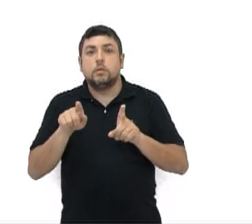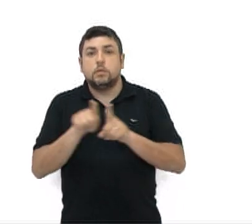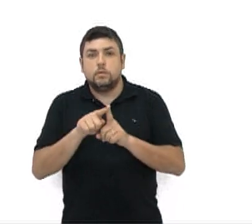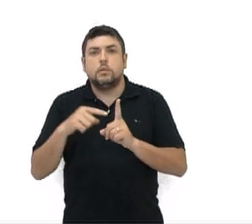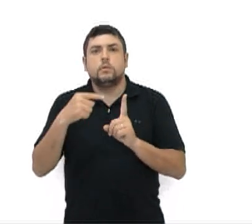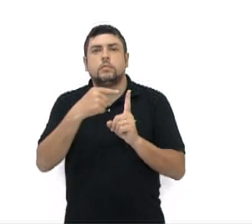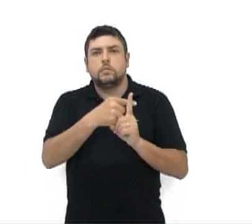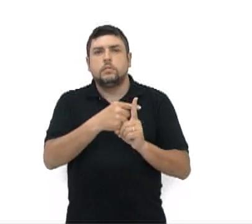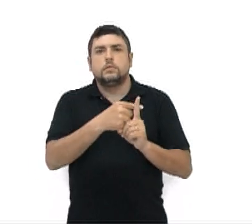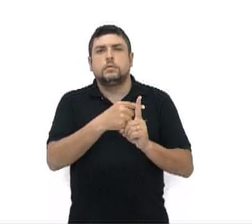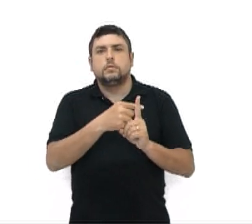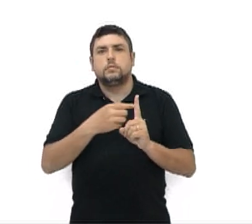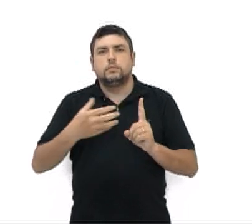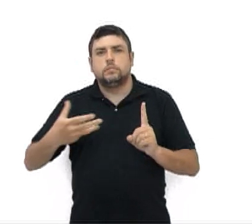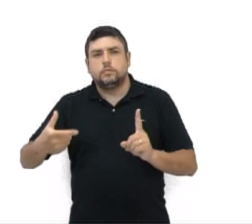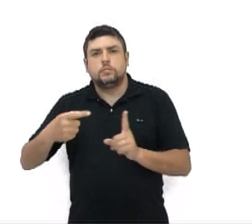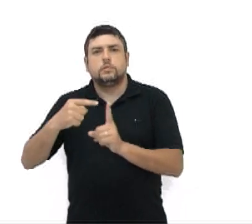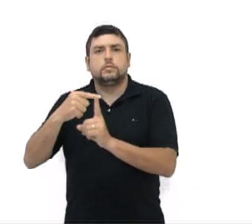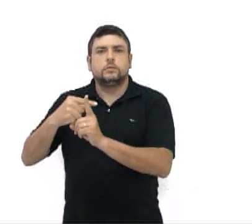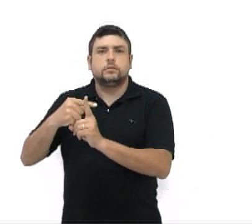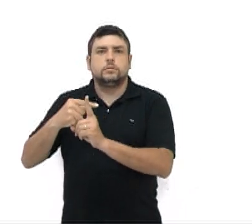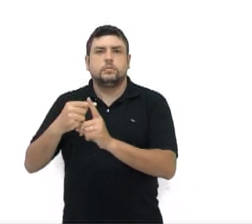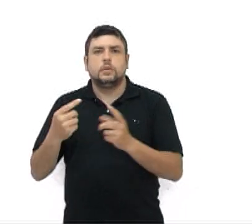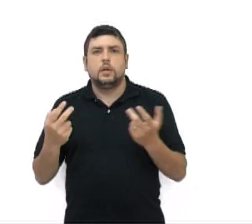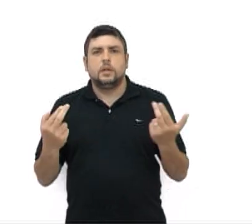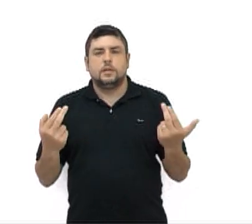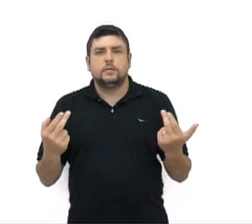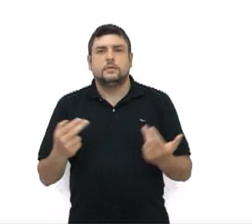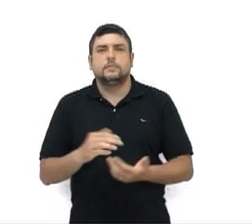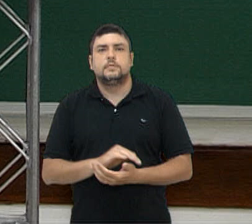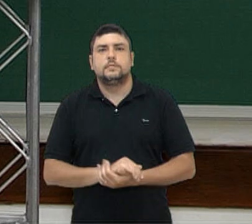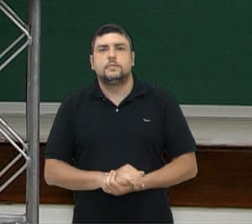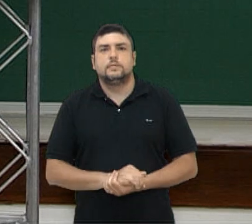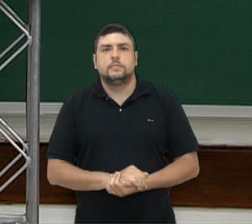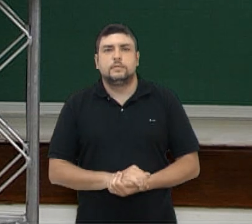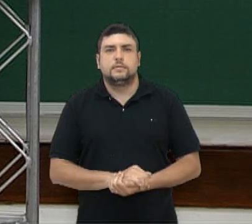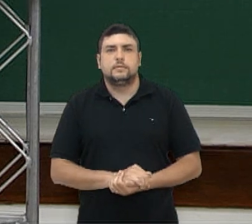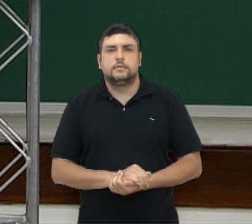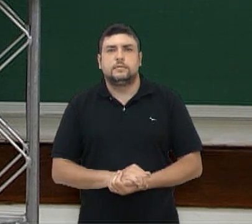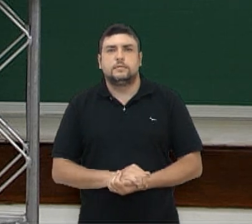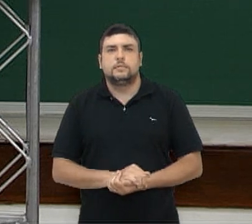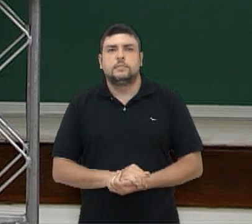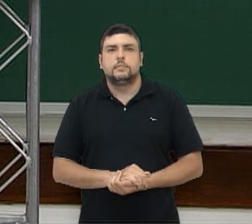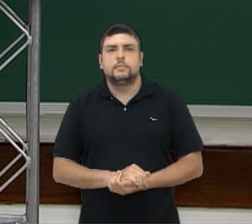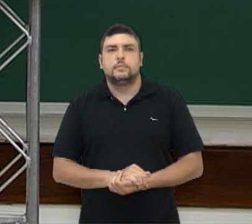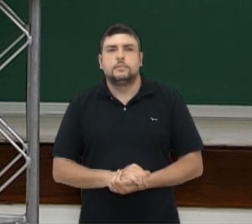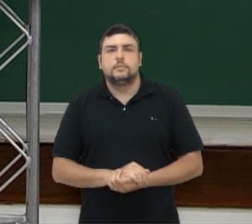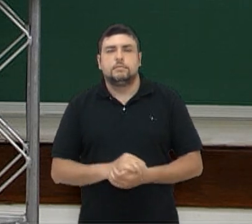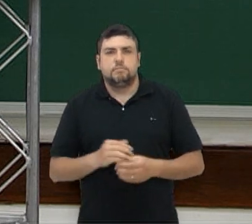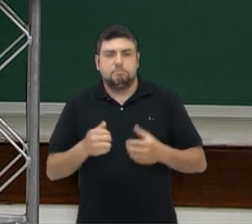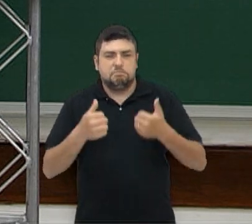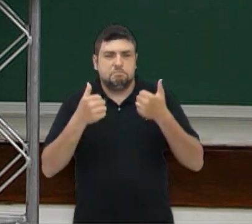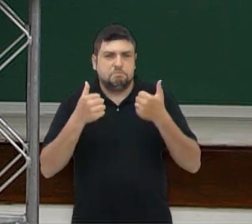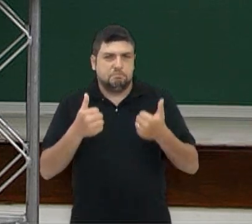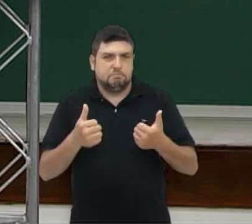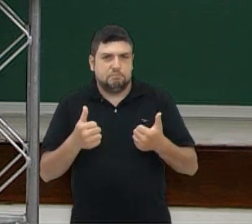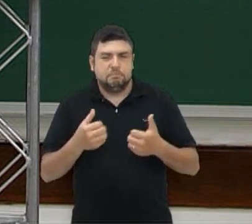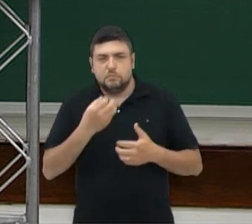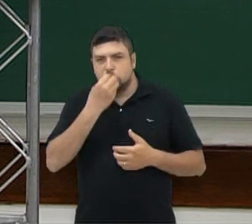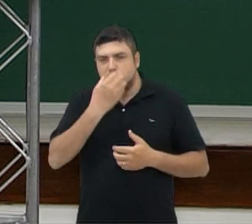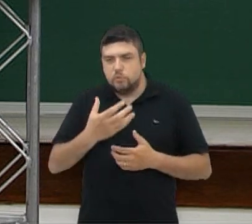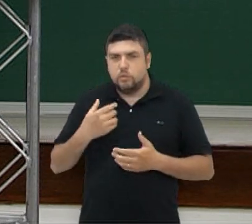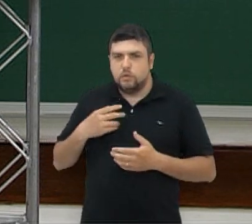sinais eles são iguais. Beleza, pimpolhada? Tranquilo? Então, show de bola, vamos